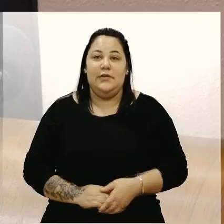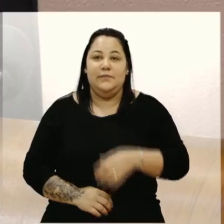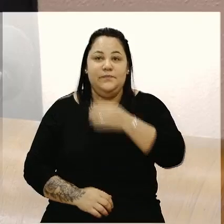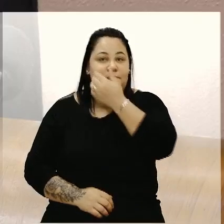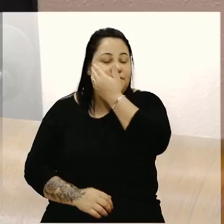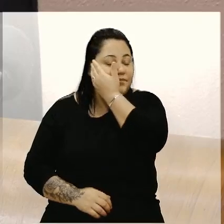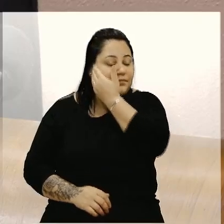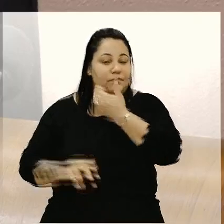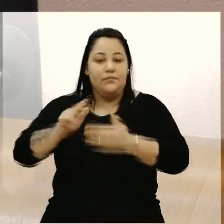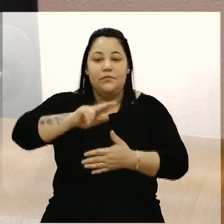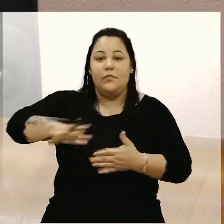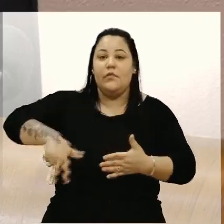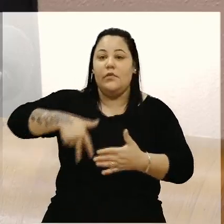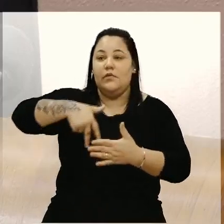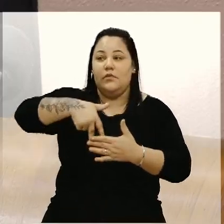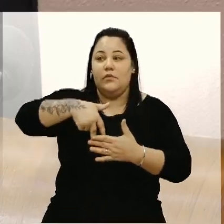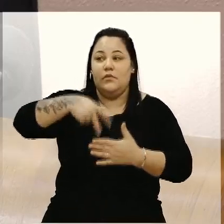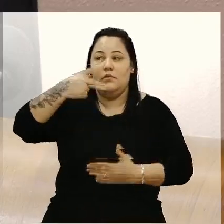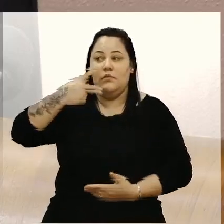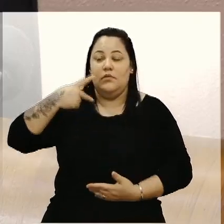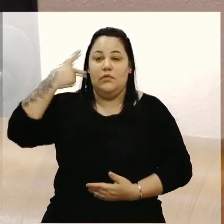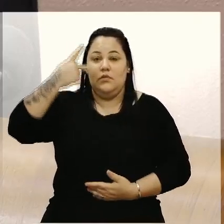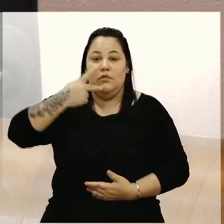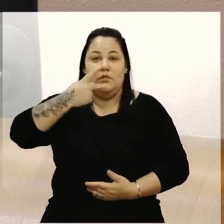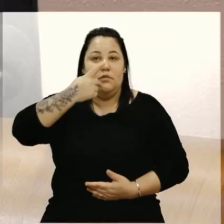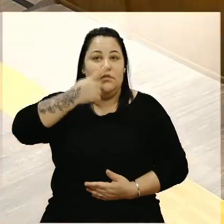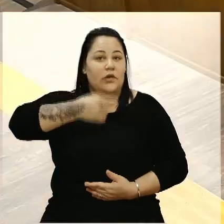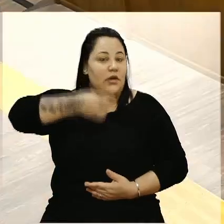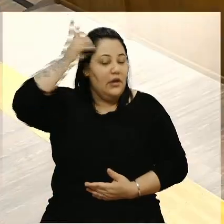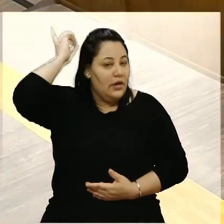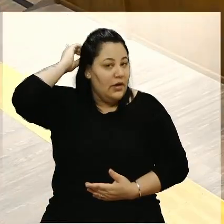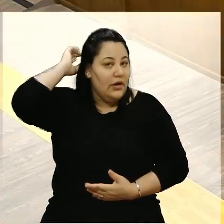Na tribuna, vereador Lucas Dil.